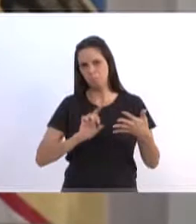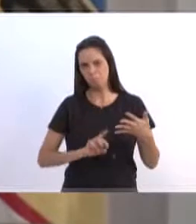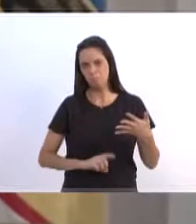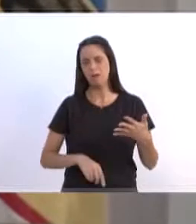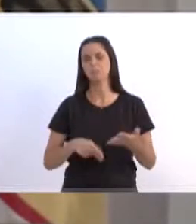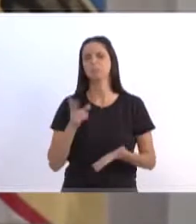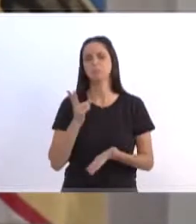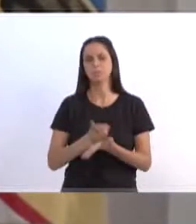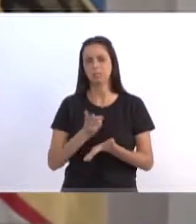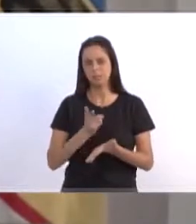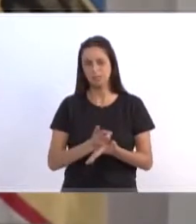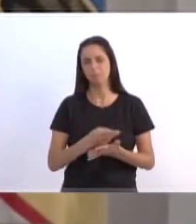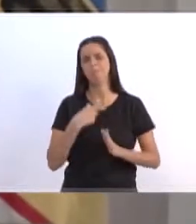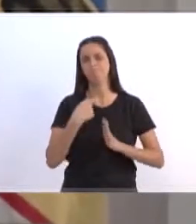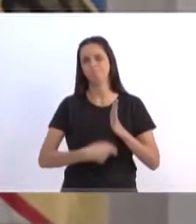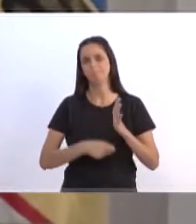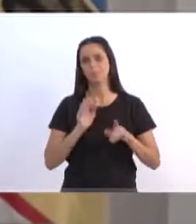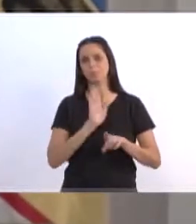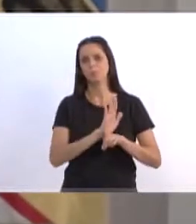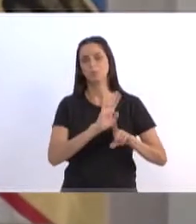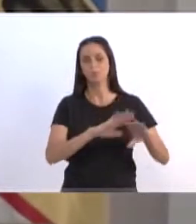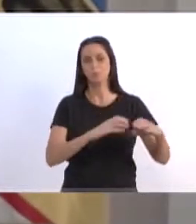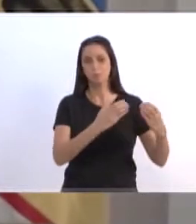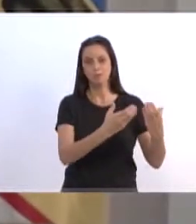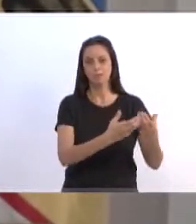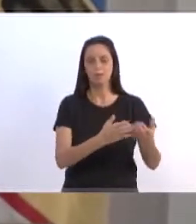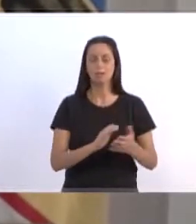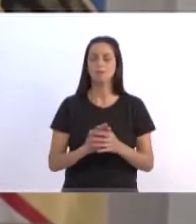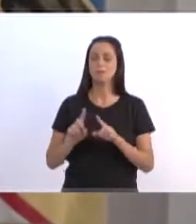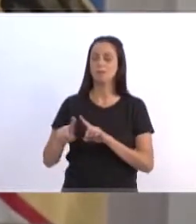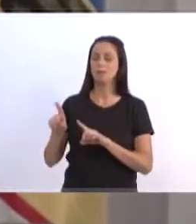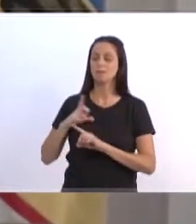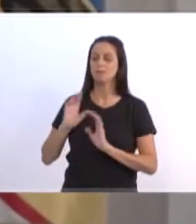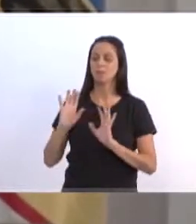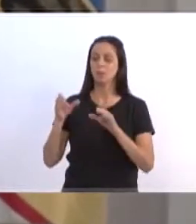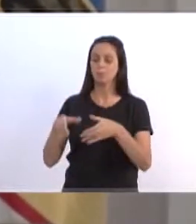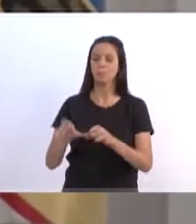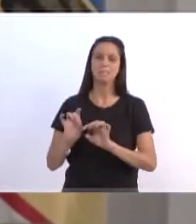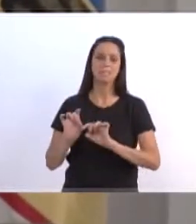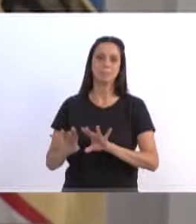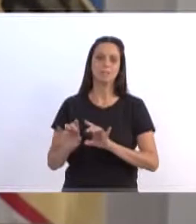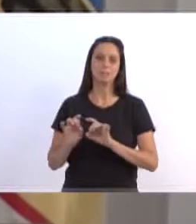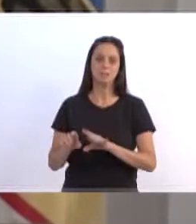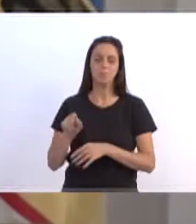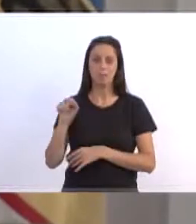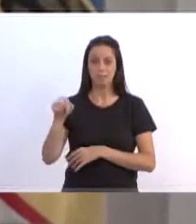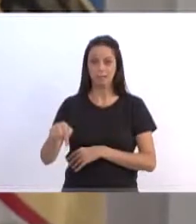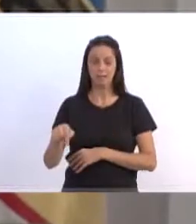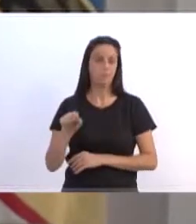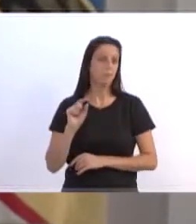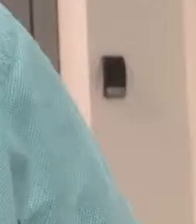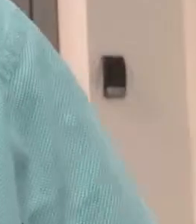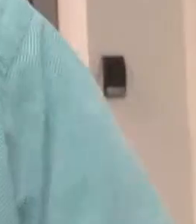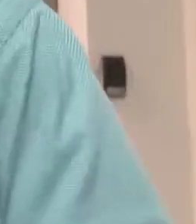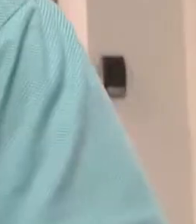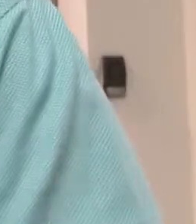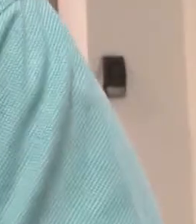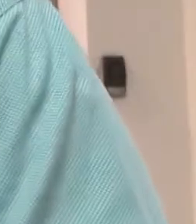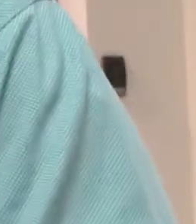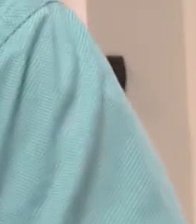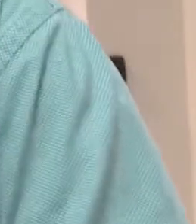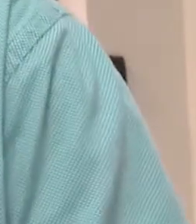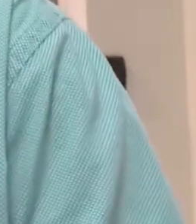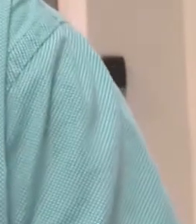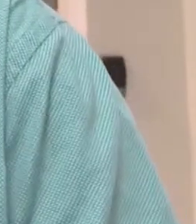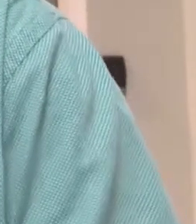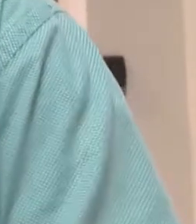cidade está o trânsito. O vereador defende a construção de elevados e faixas elevadas. Após